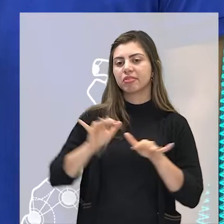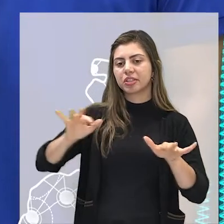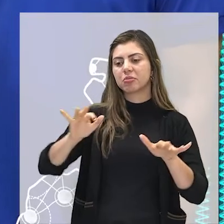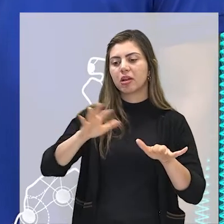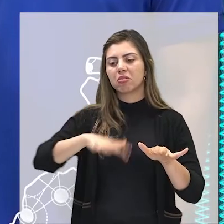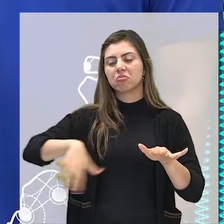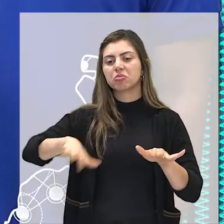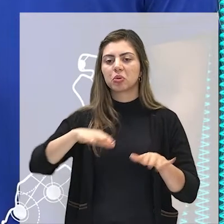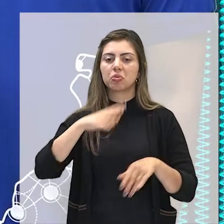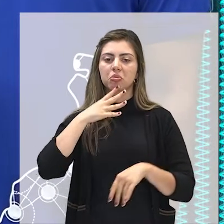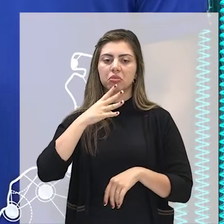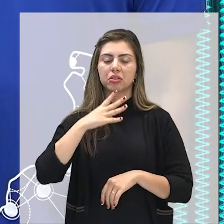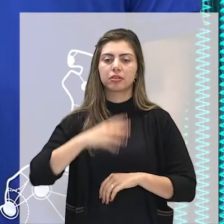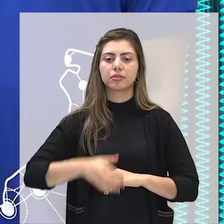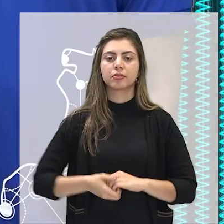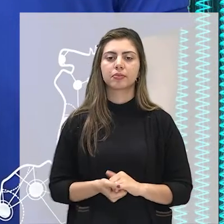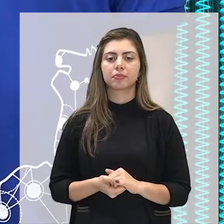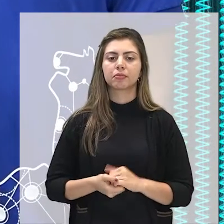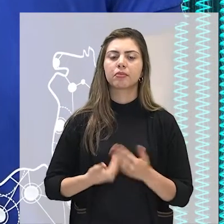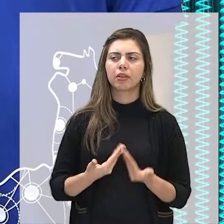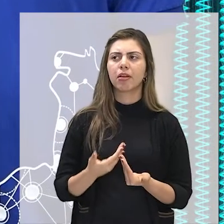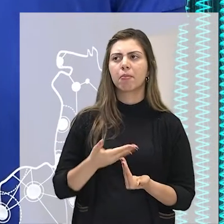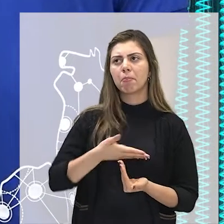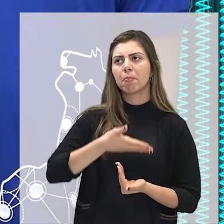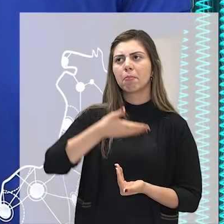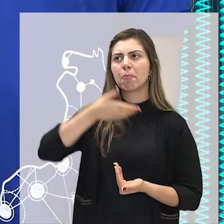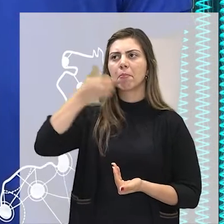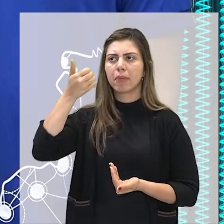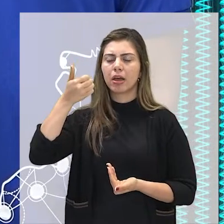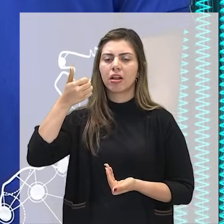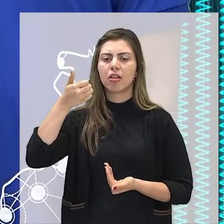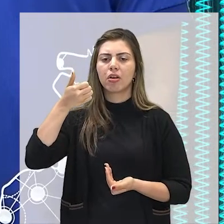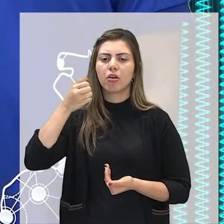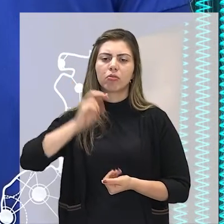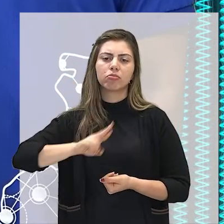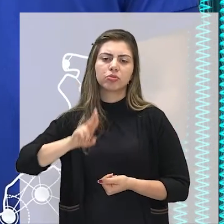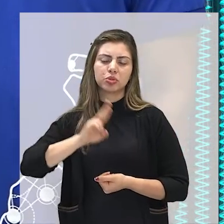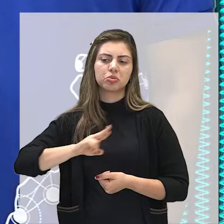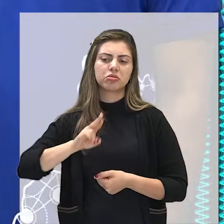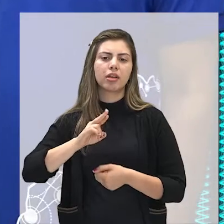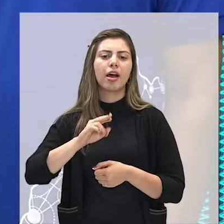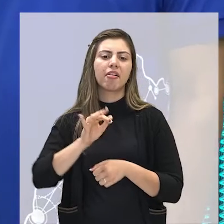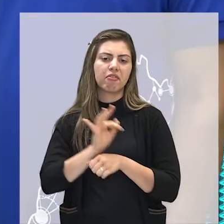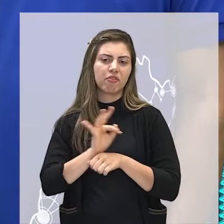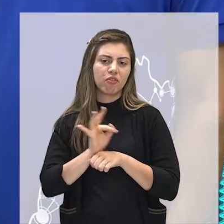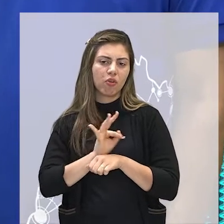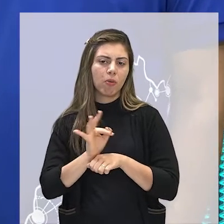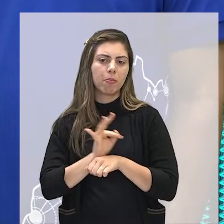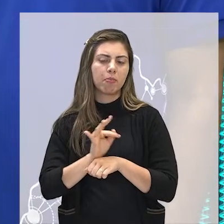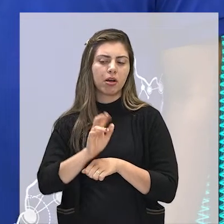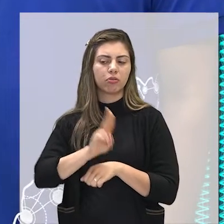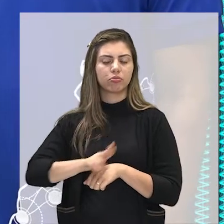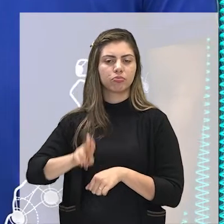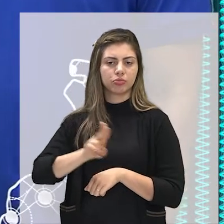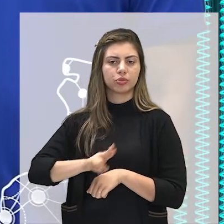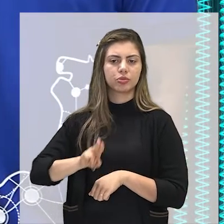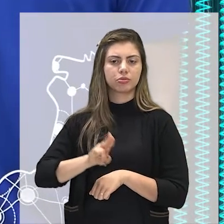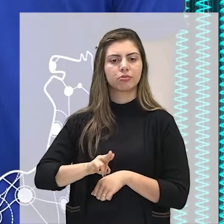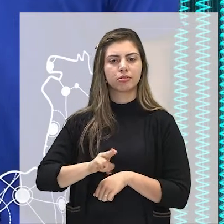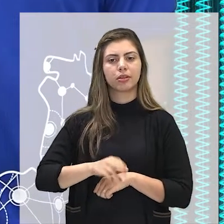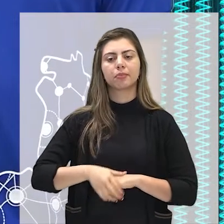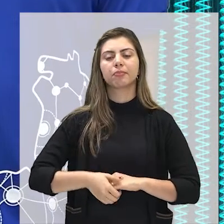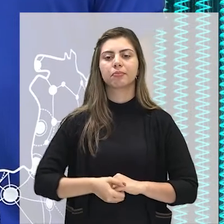uma forma mais correta, vamos dizer, formal mesmo, né, de utilizar, de fazer a